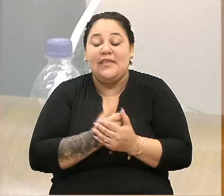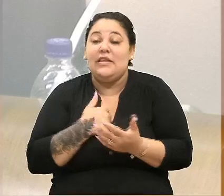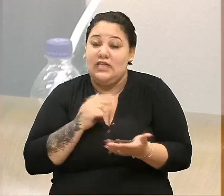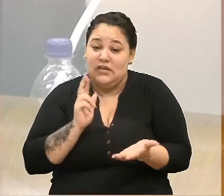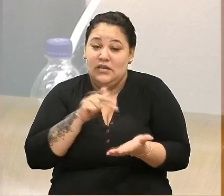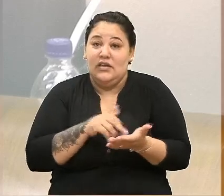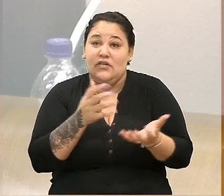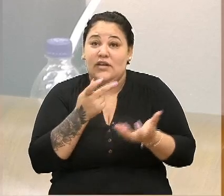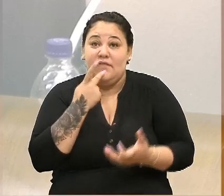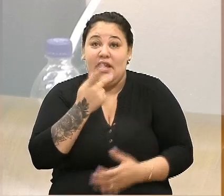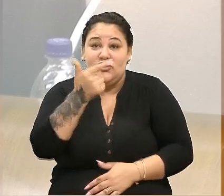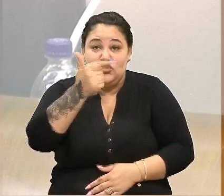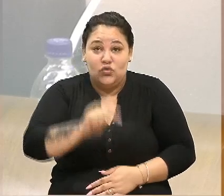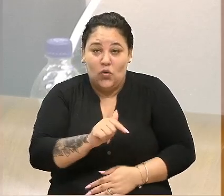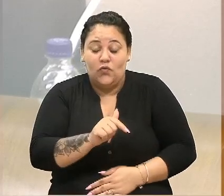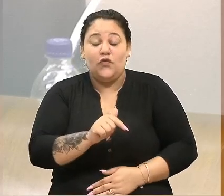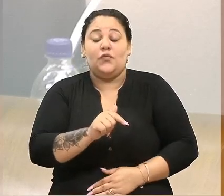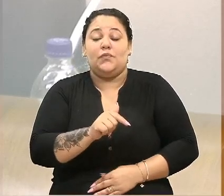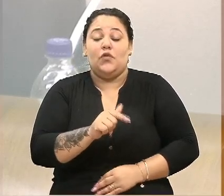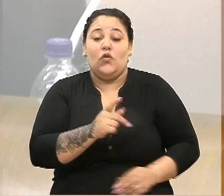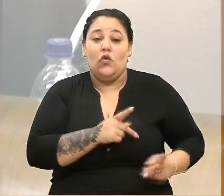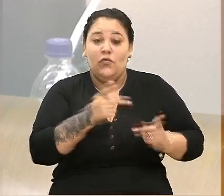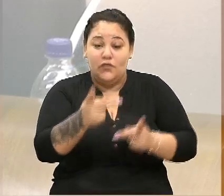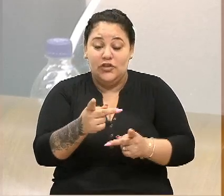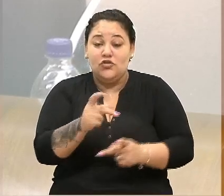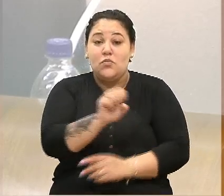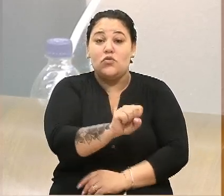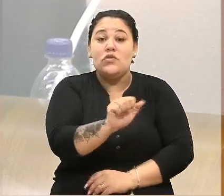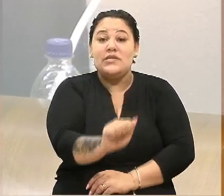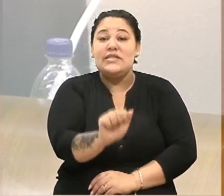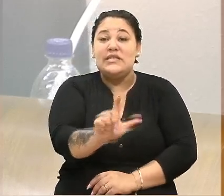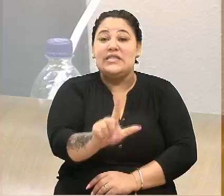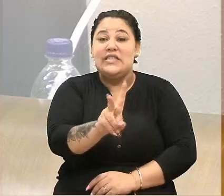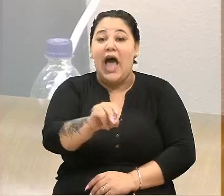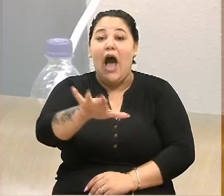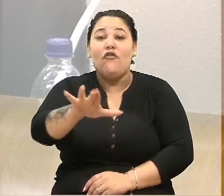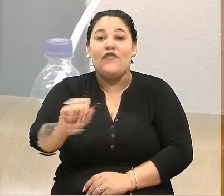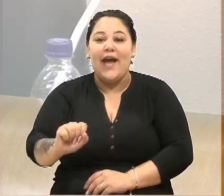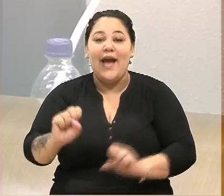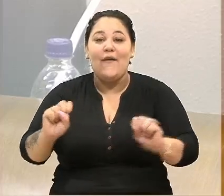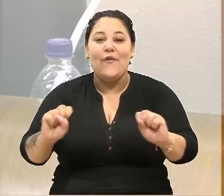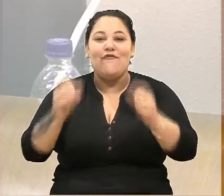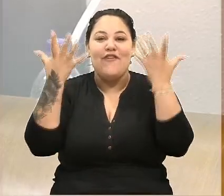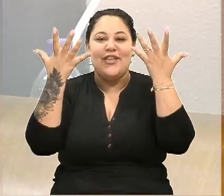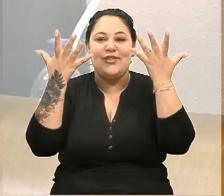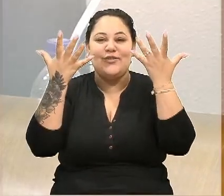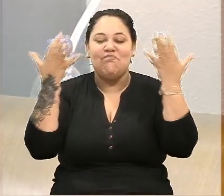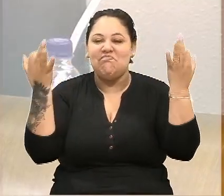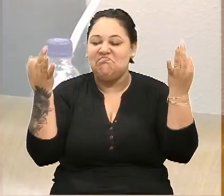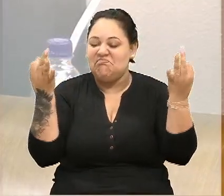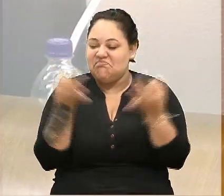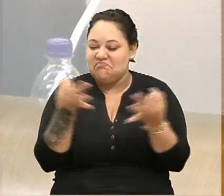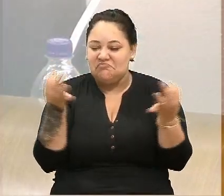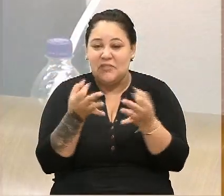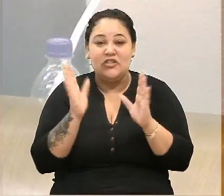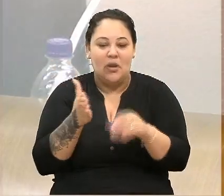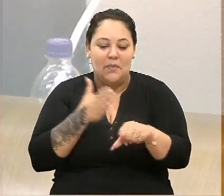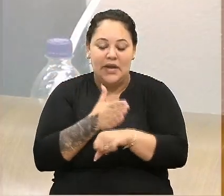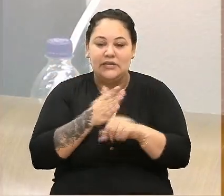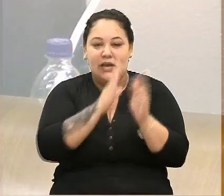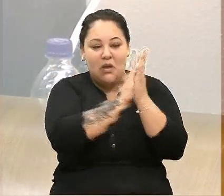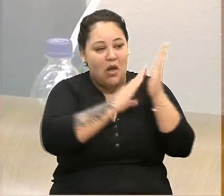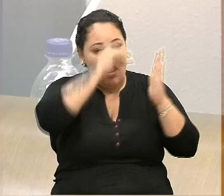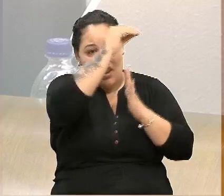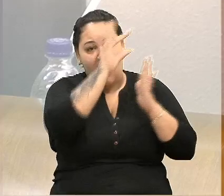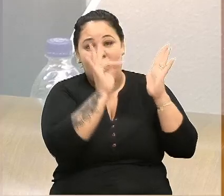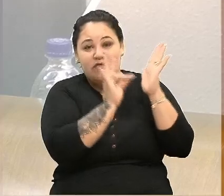seu convite, e aí a todos que nos acompanham, para o Sálvia, esse evento incrível que já faz parte do nosso calendário